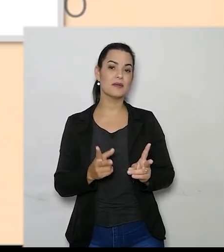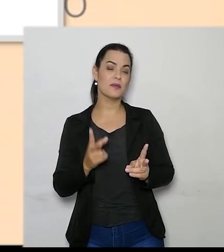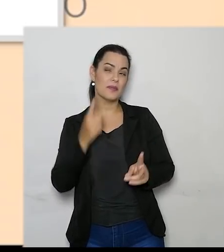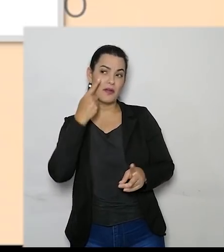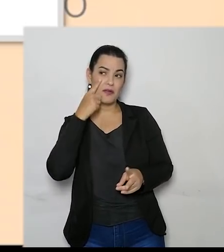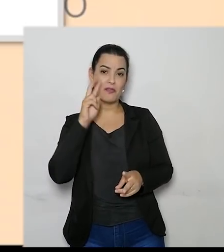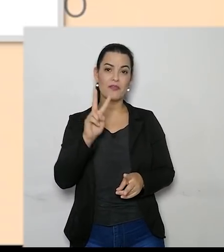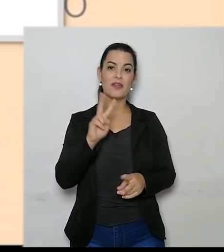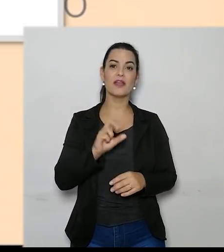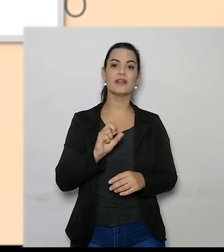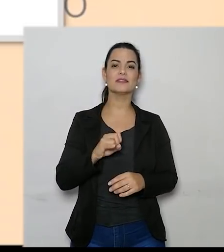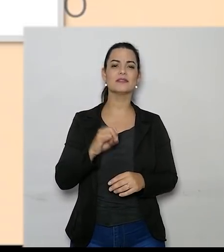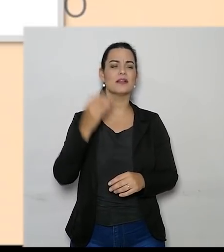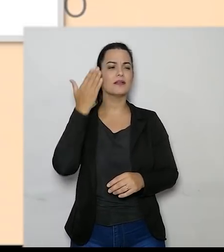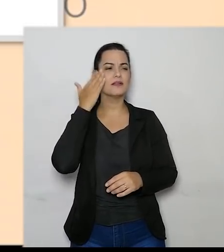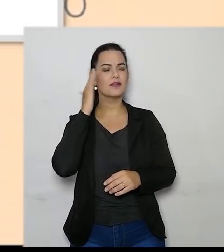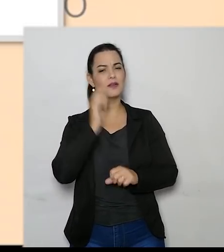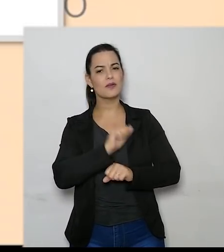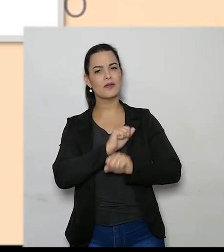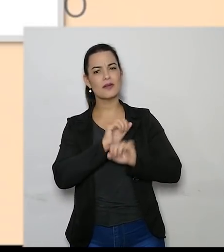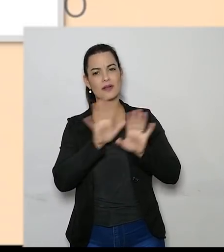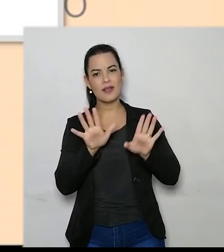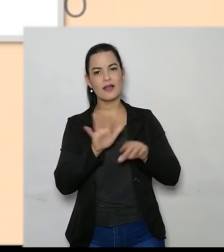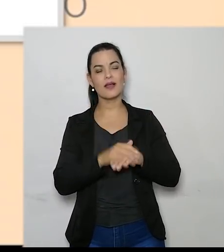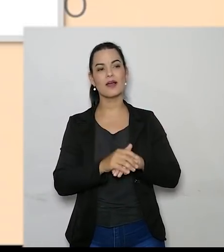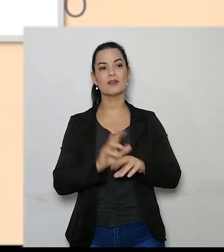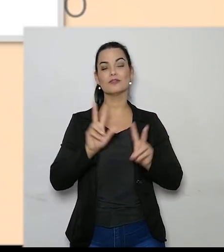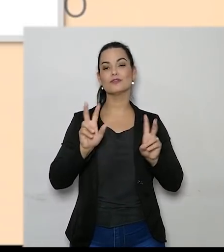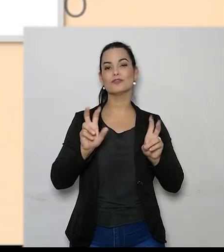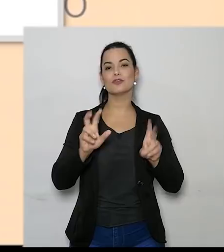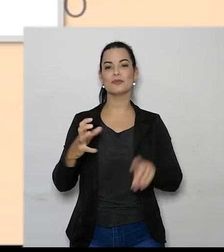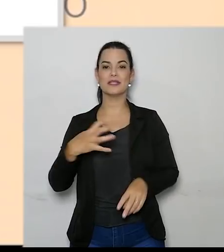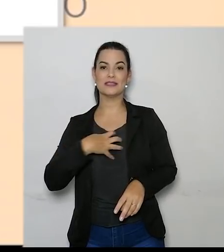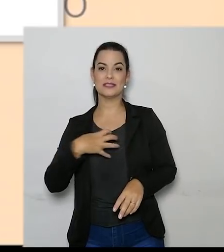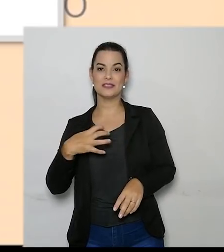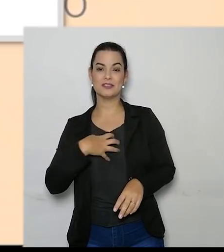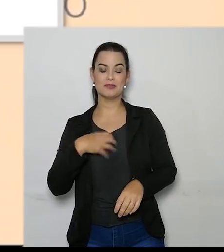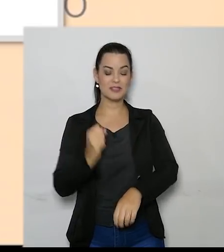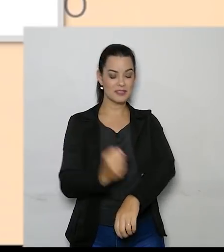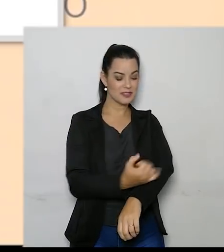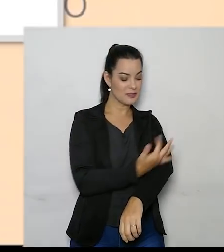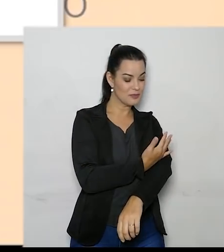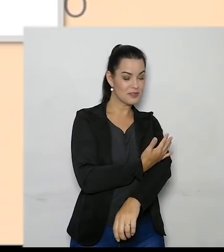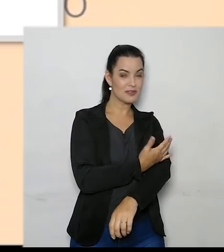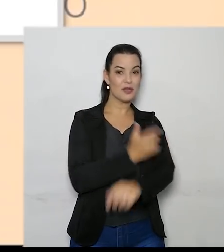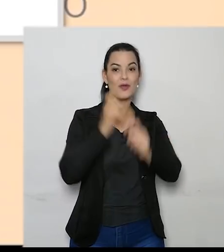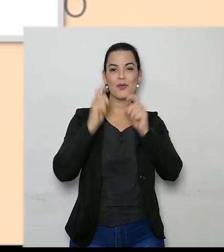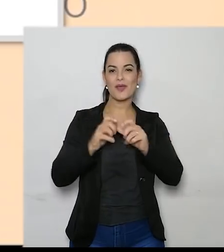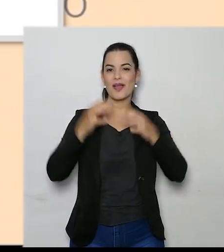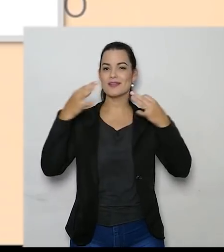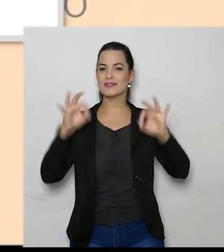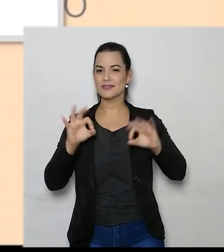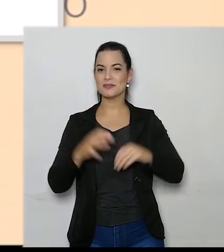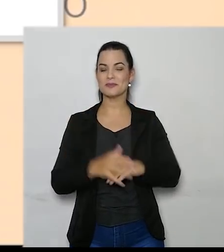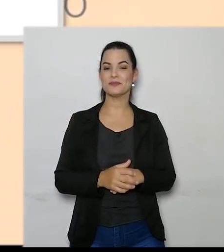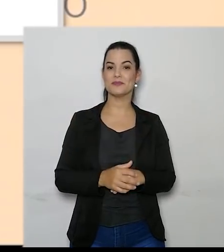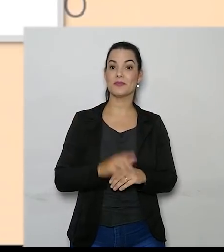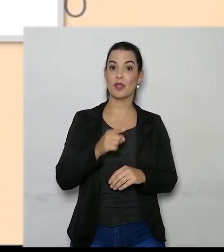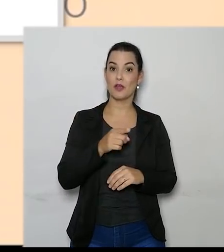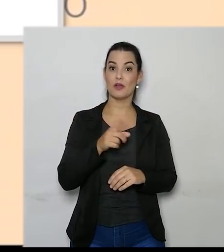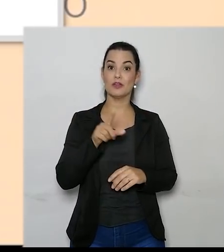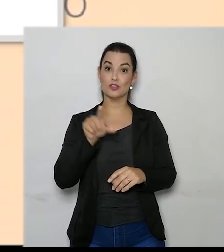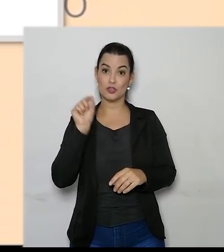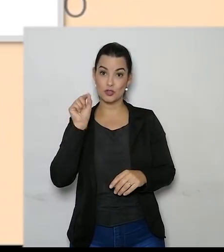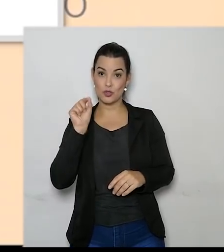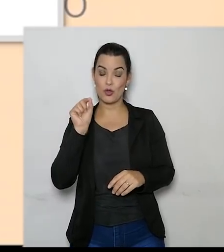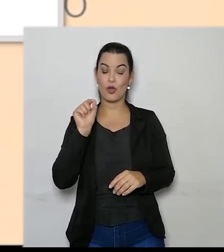sobre sentimentos e emoções estão colocando tudo em seu devido lugar. Então você vai escolher o lado de